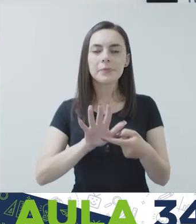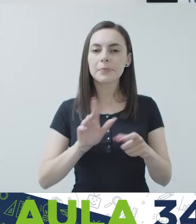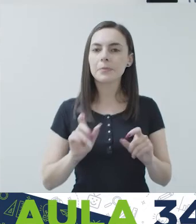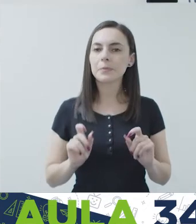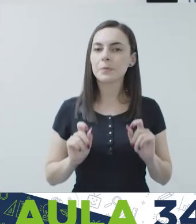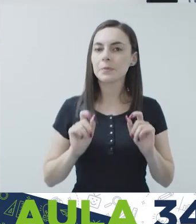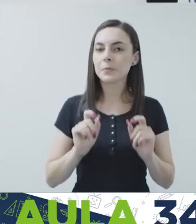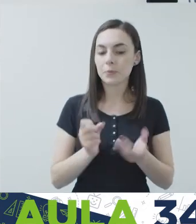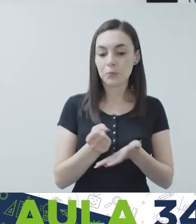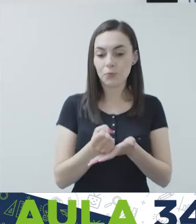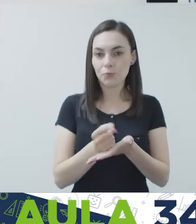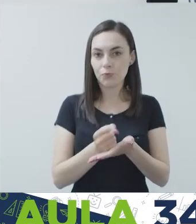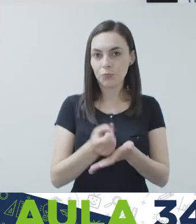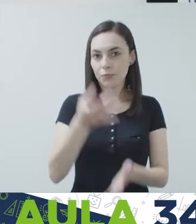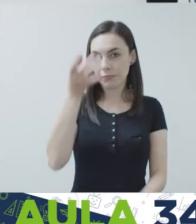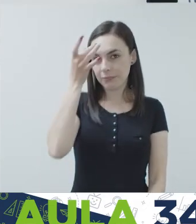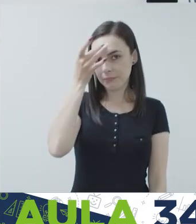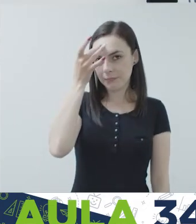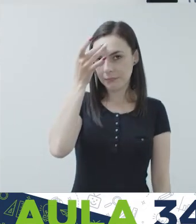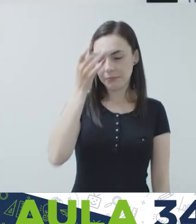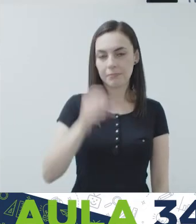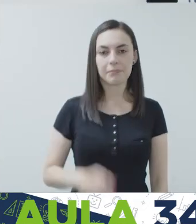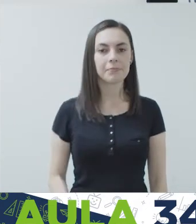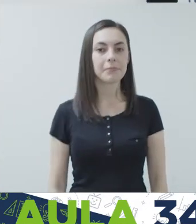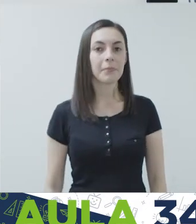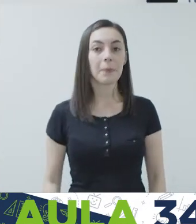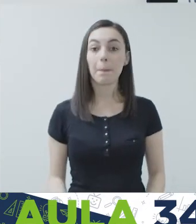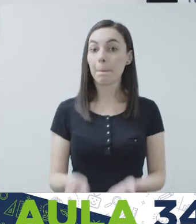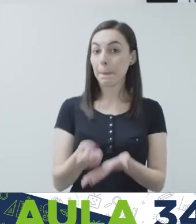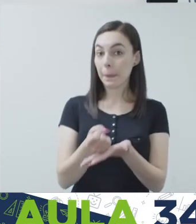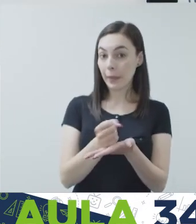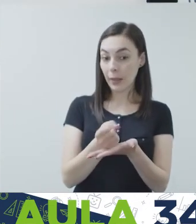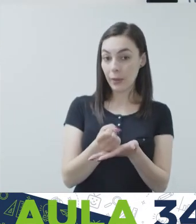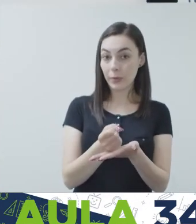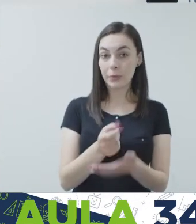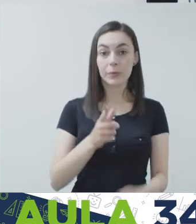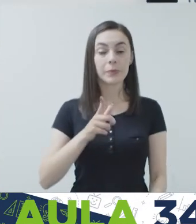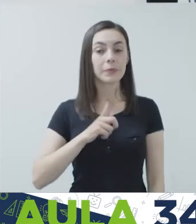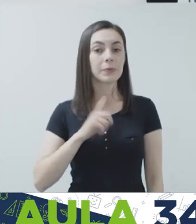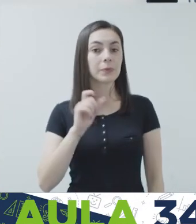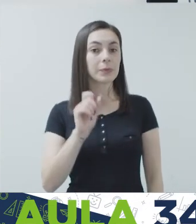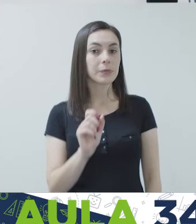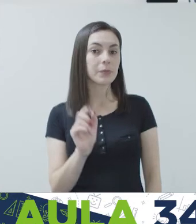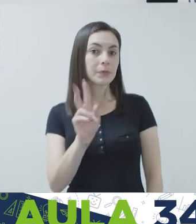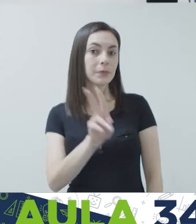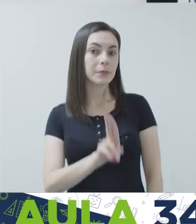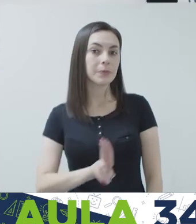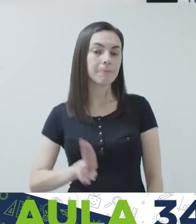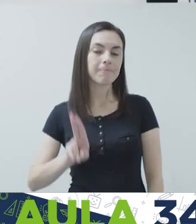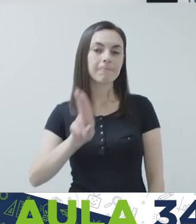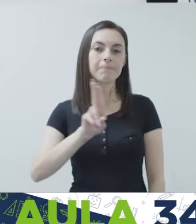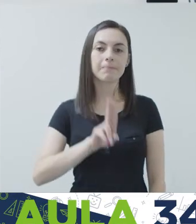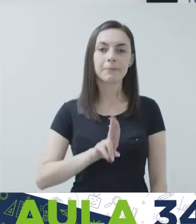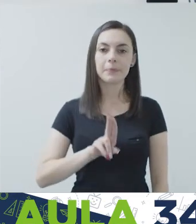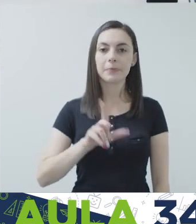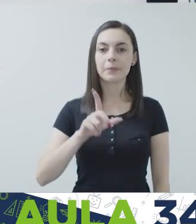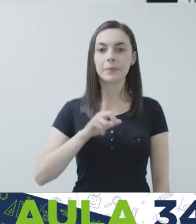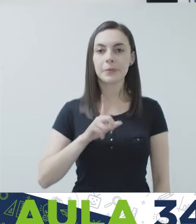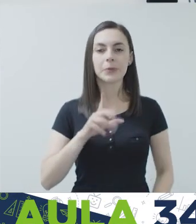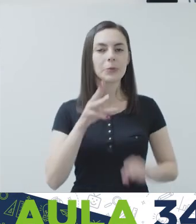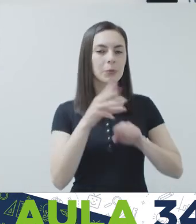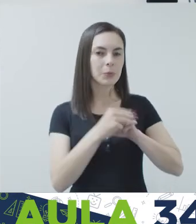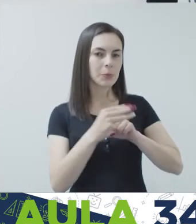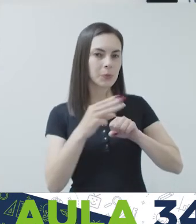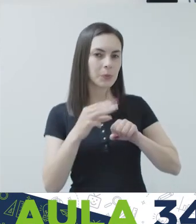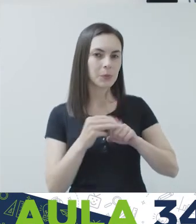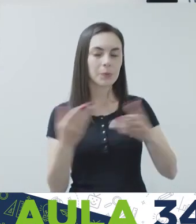um jogo da memória. E para esse jogo da memória, nós vamos utilizar esses conhecimentos